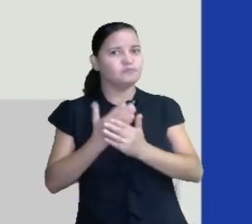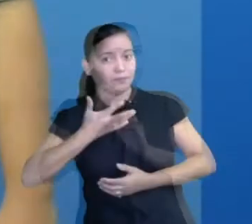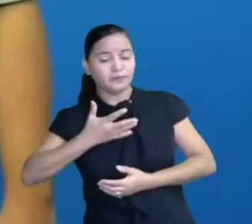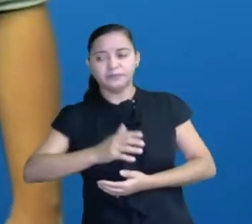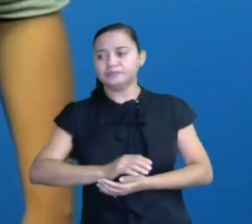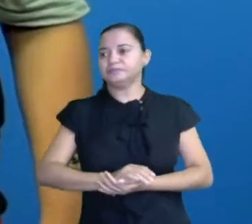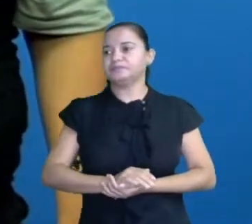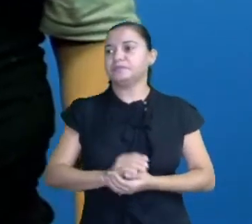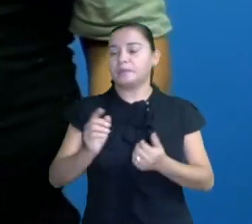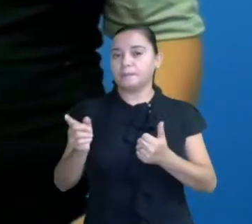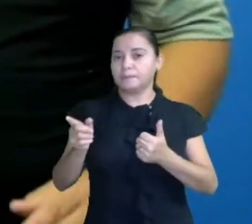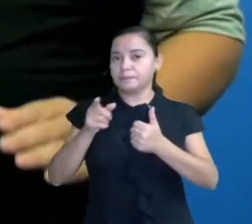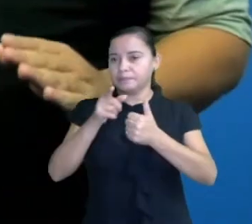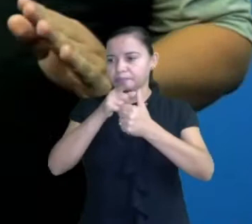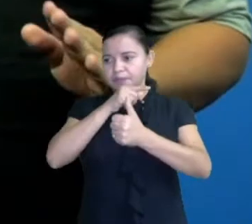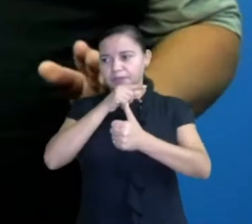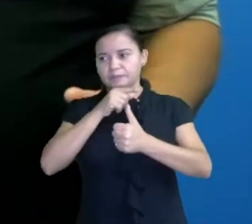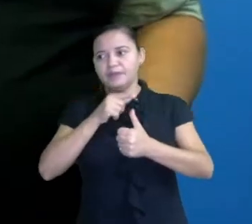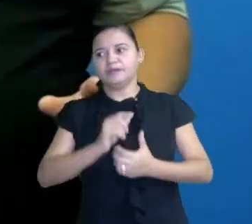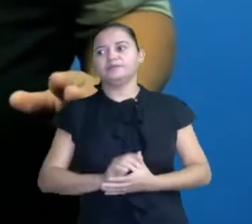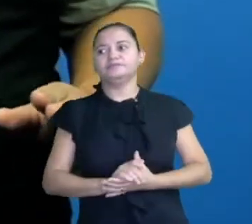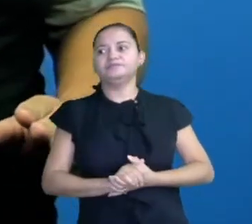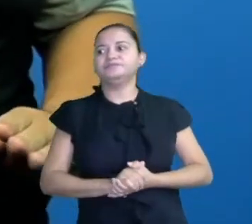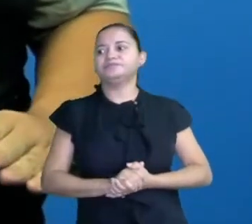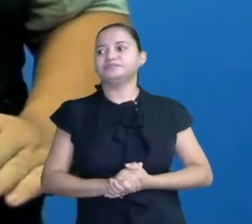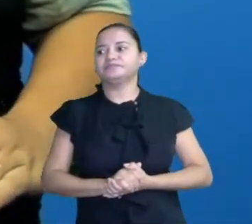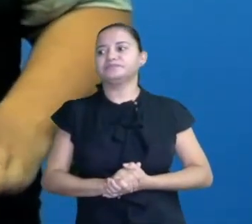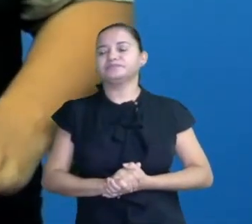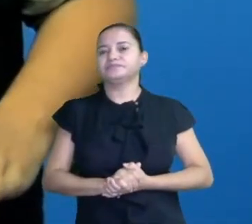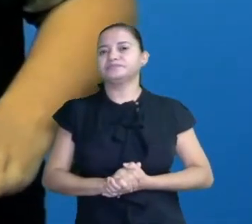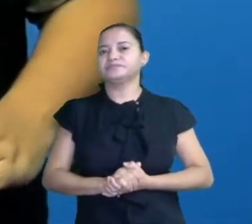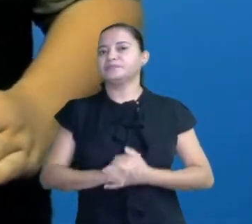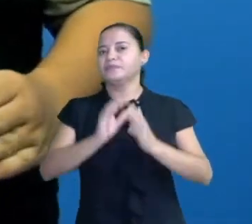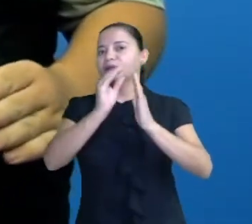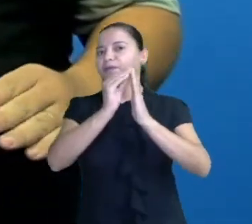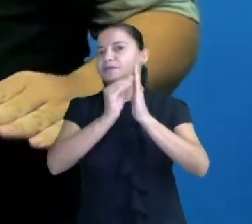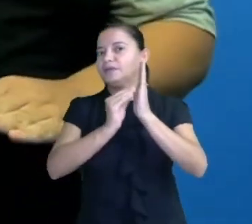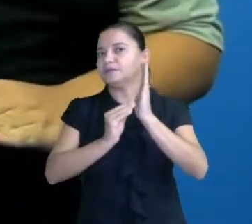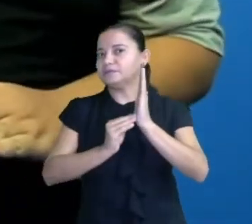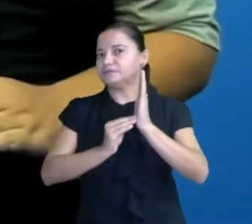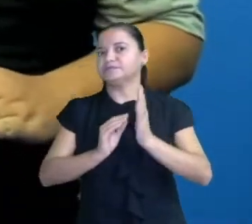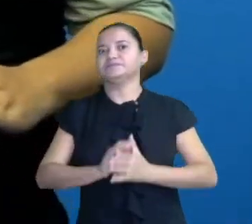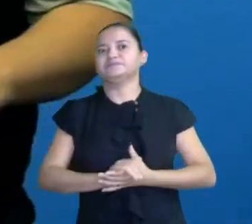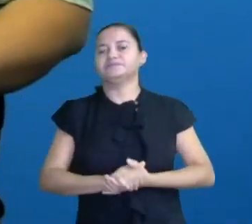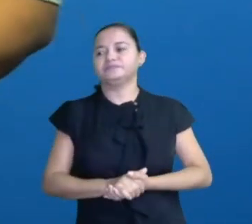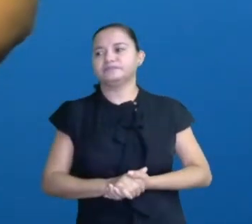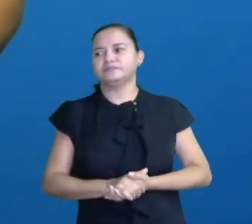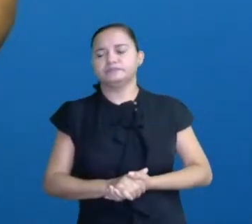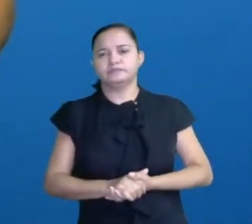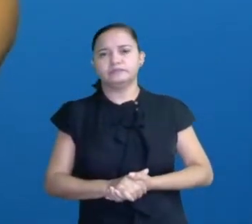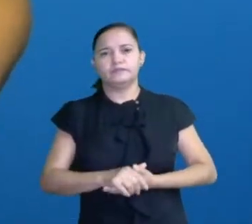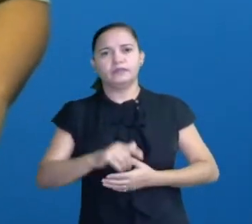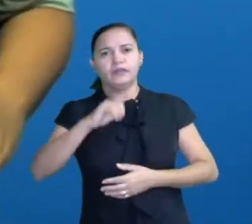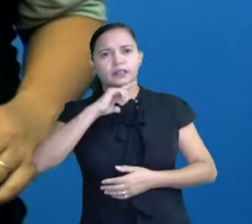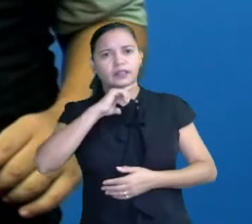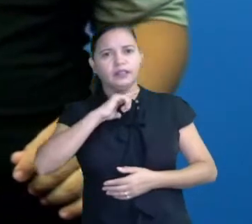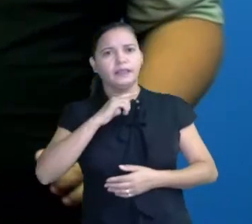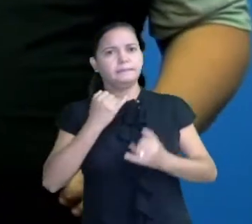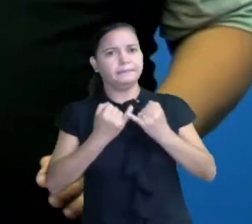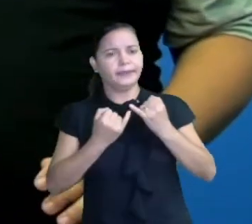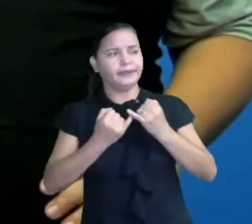hoje? Primeiramente, vamos começar a dividir o nosso conteúdo. Vamos dividir como fosse uma pizza, em fatias,